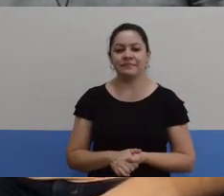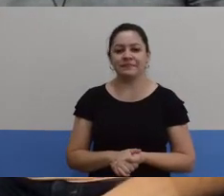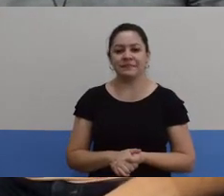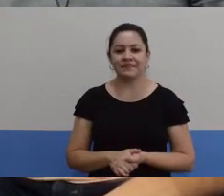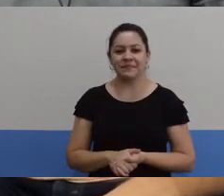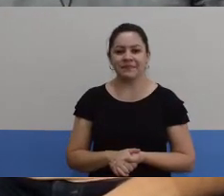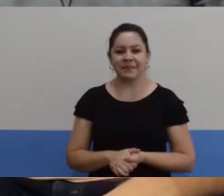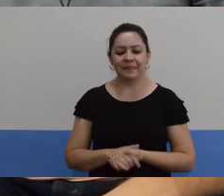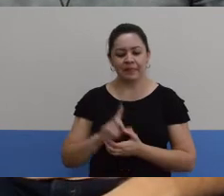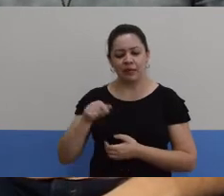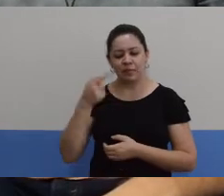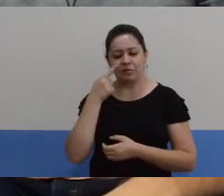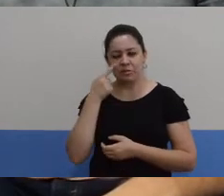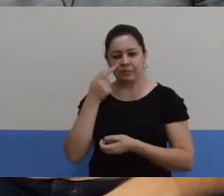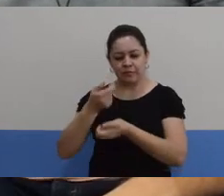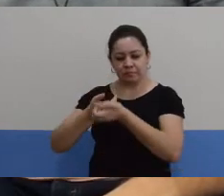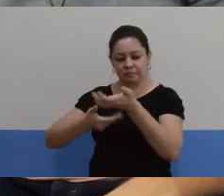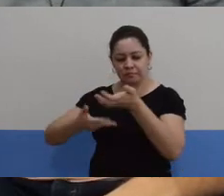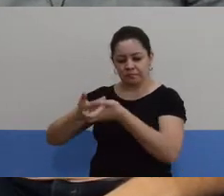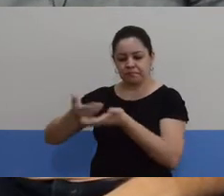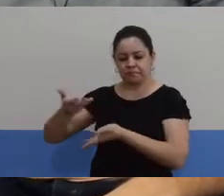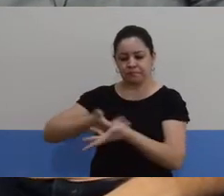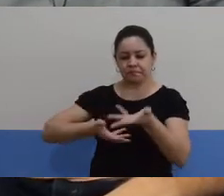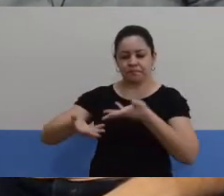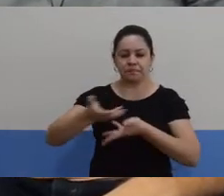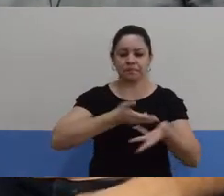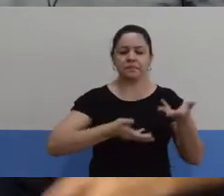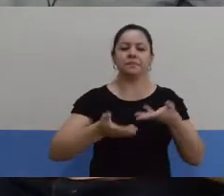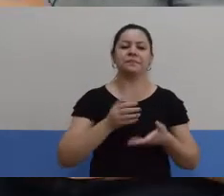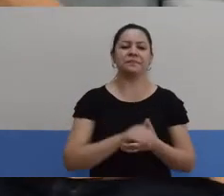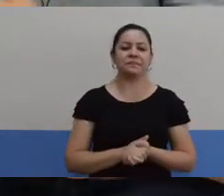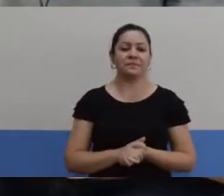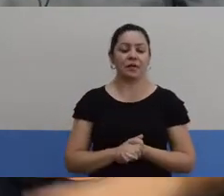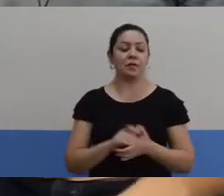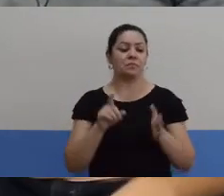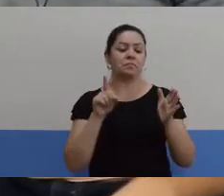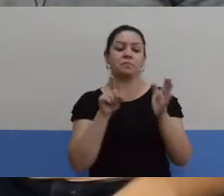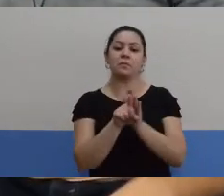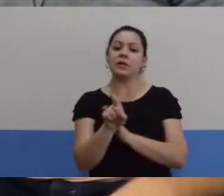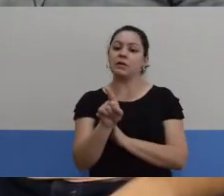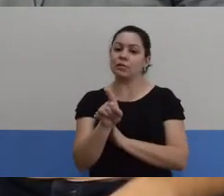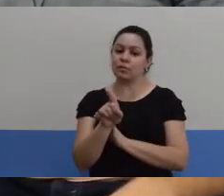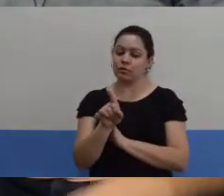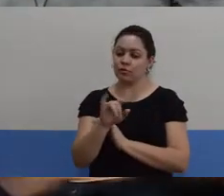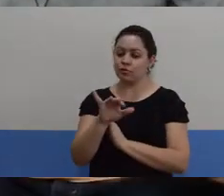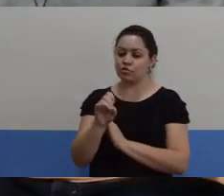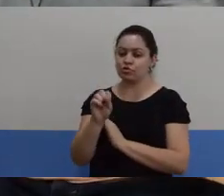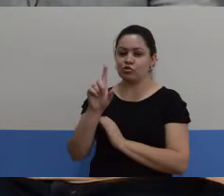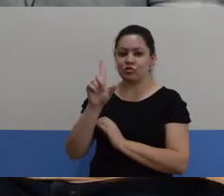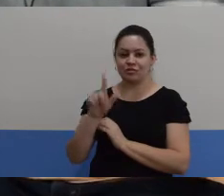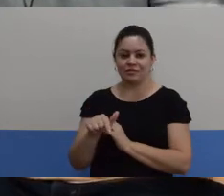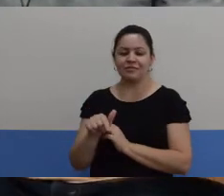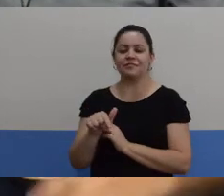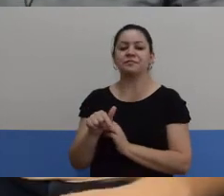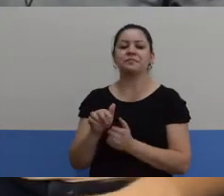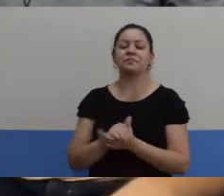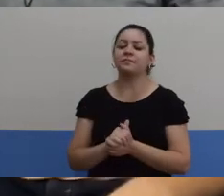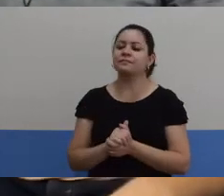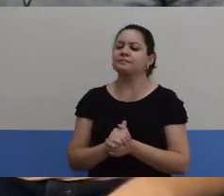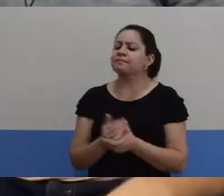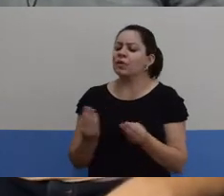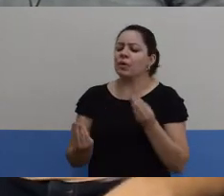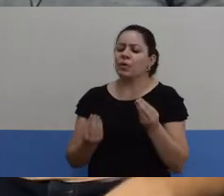Depois lemos então mais algumas interações. Vamos aqui à próxima pergunta. José Lima. Neste